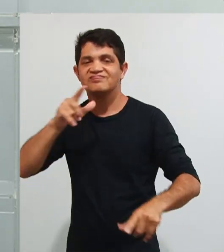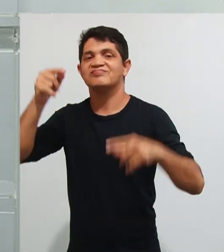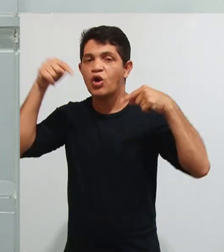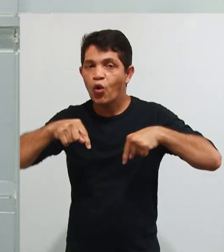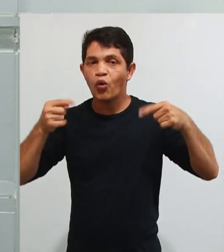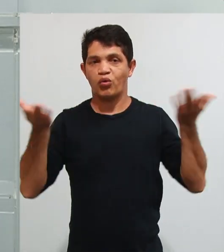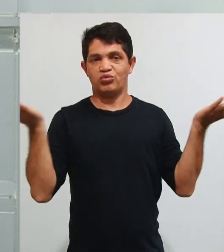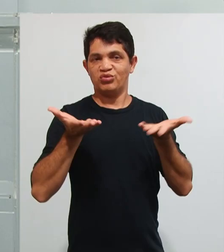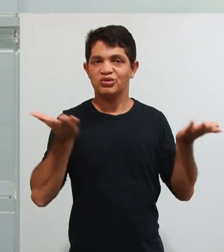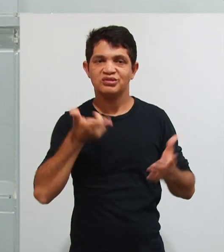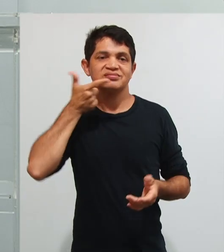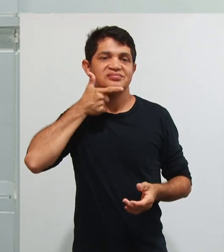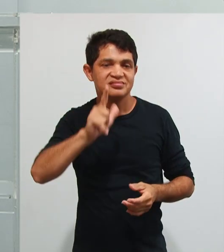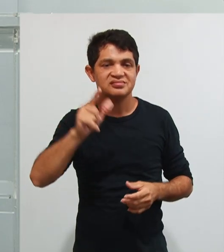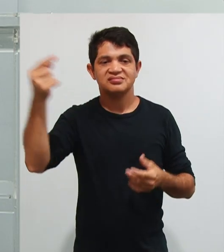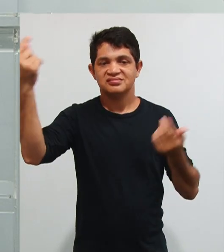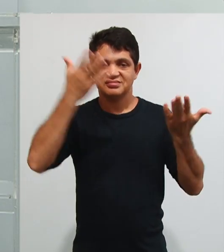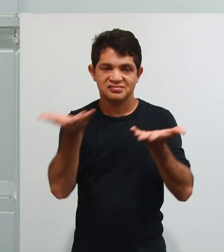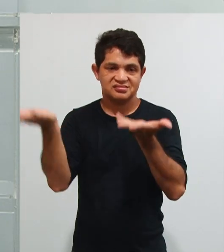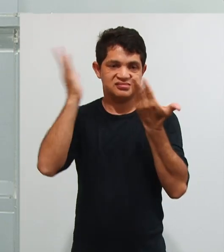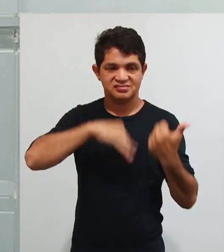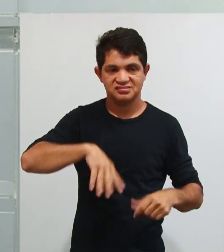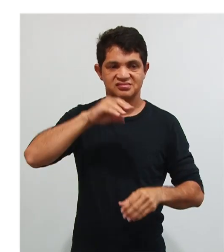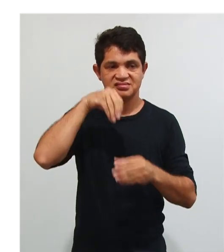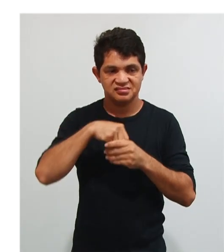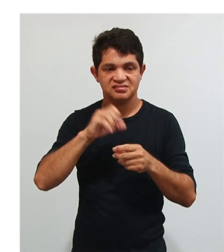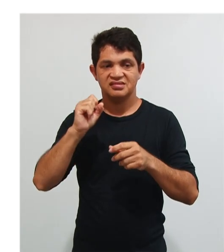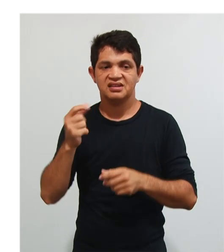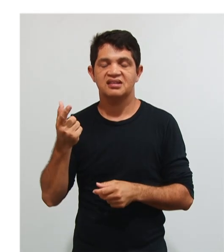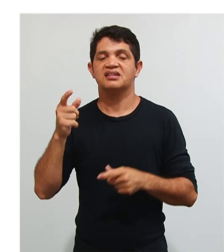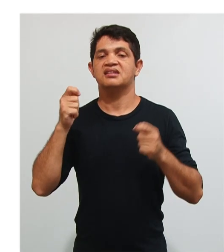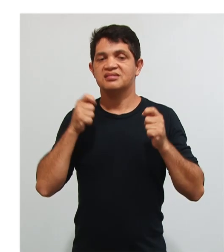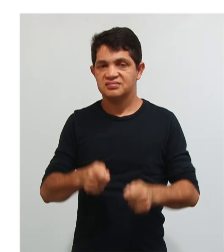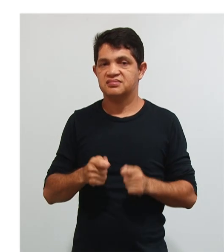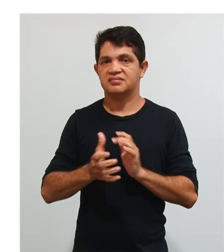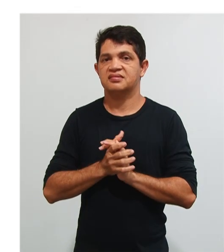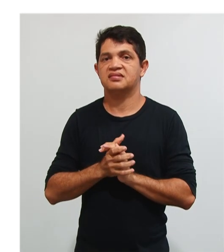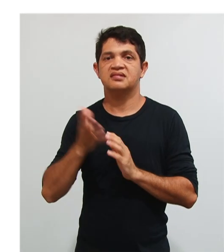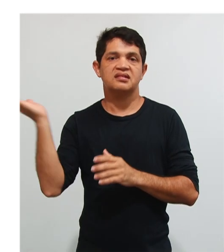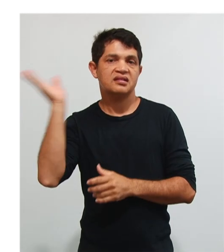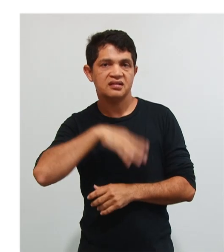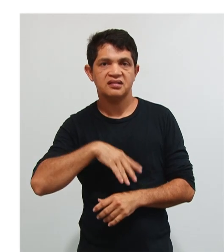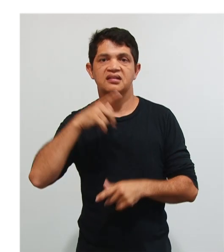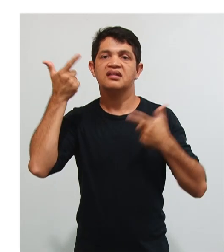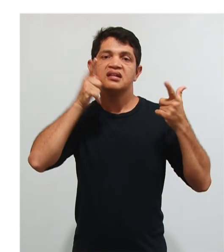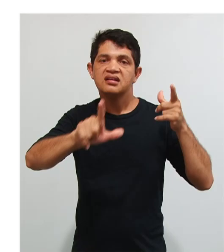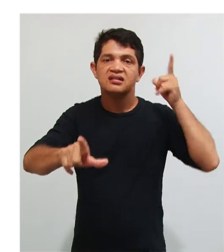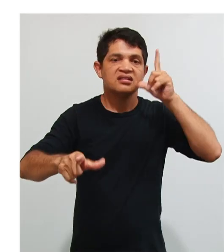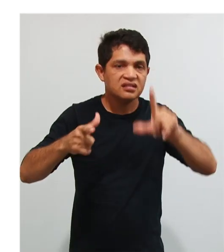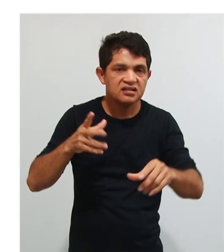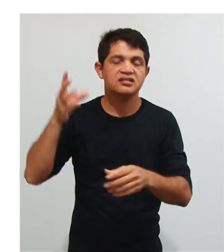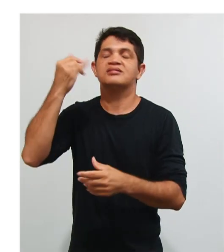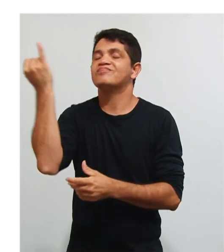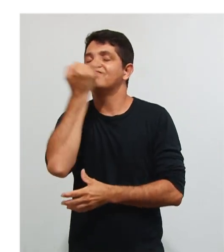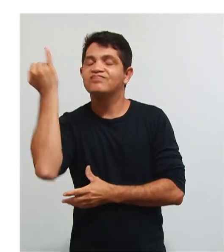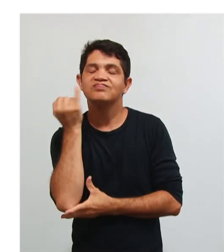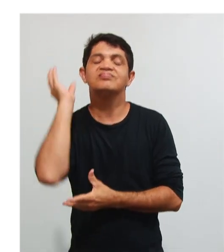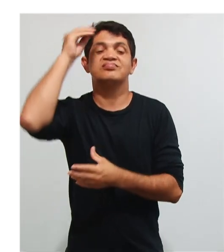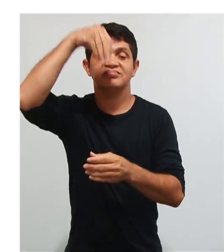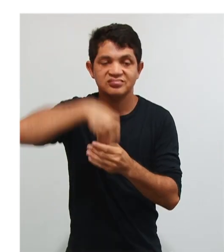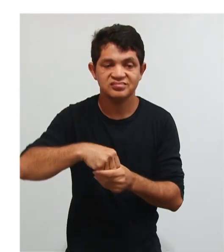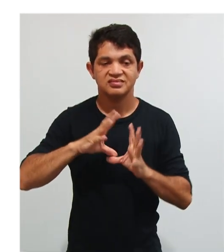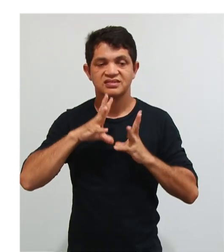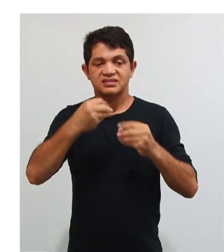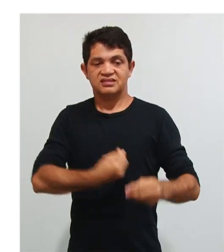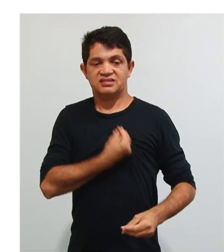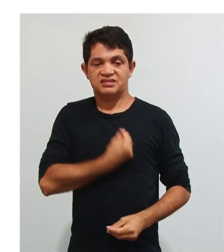hoje, nós vamos aqui ressaltar a seguinte frase: vale ressaltar a importância que